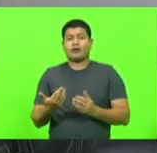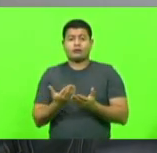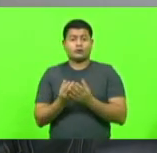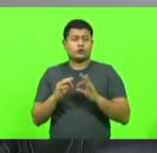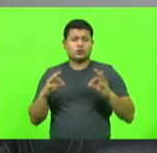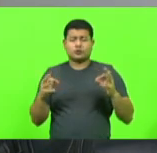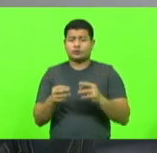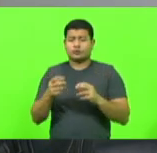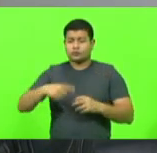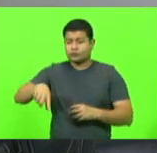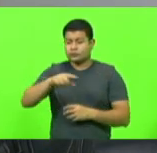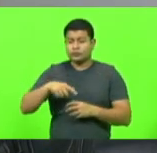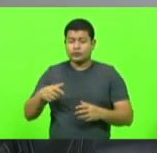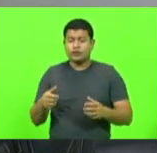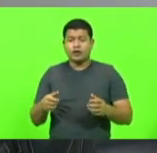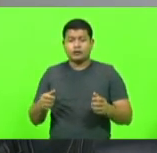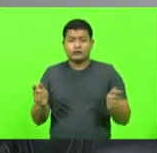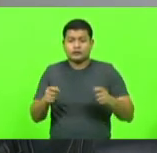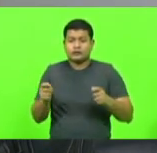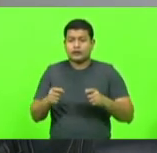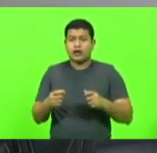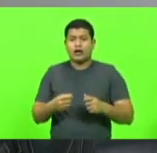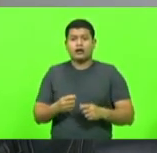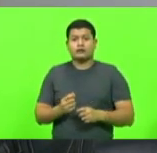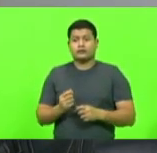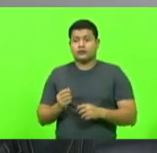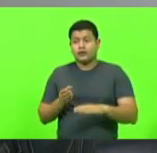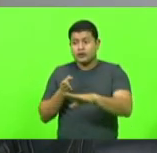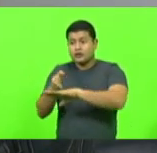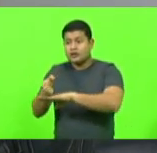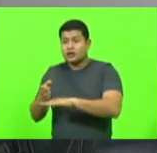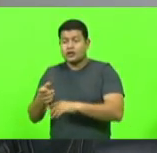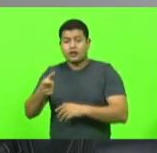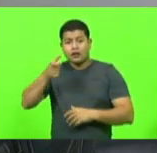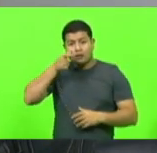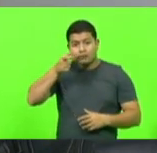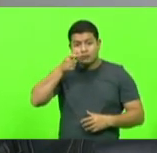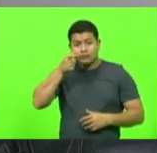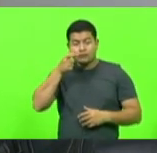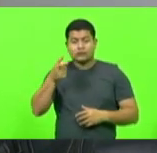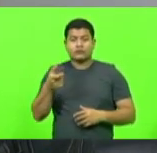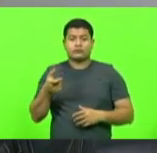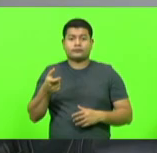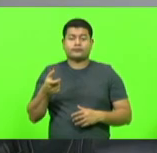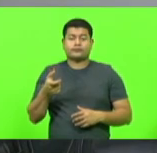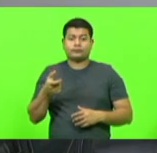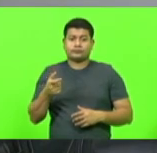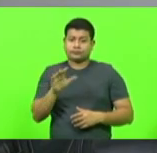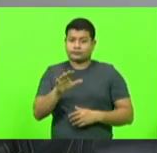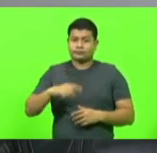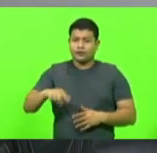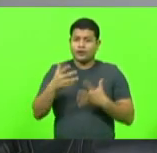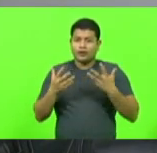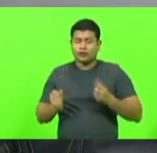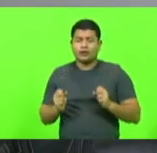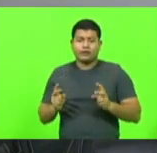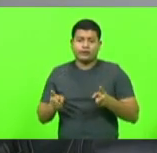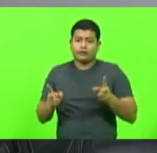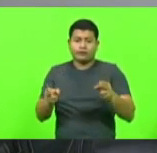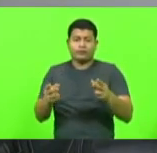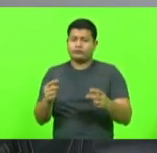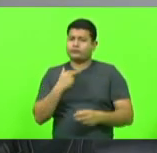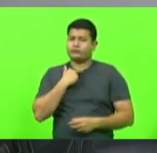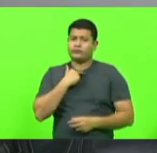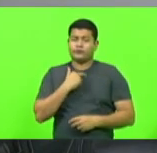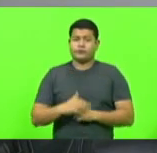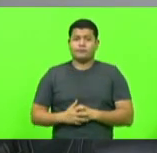maneiras que a gente puder estar presente, nós vamos estar presente. O que não dá é a situação como ela está. Nada